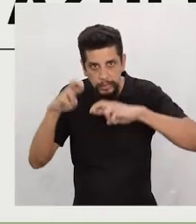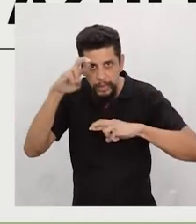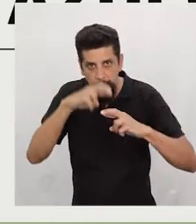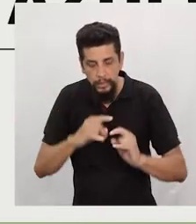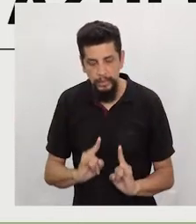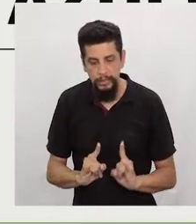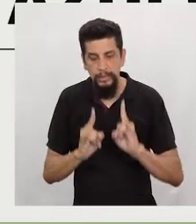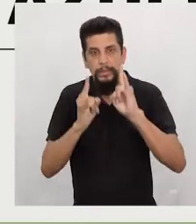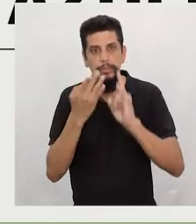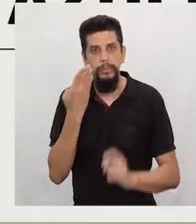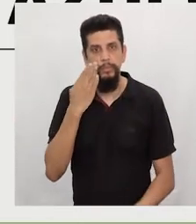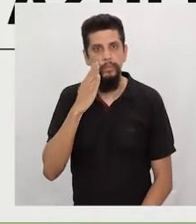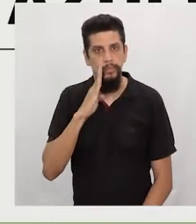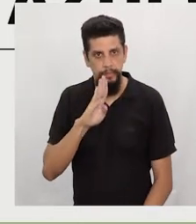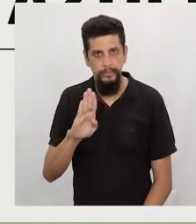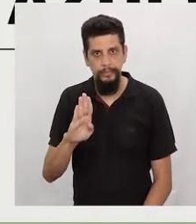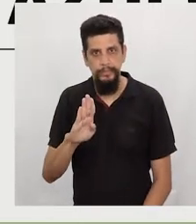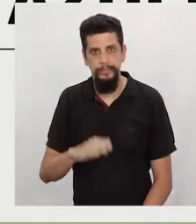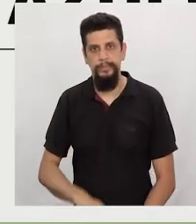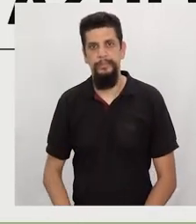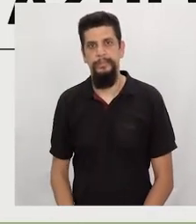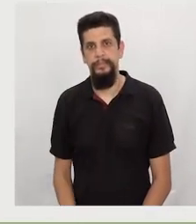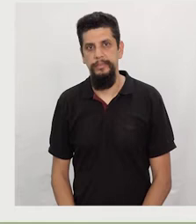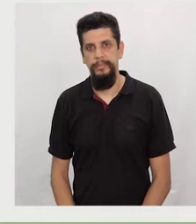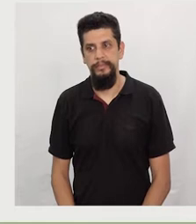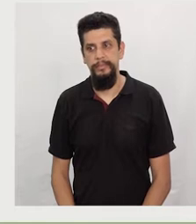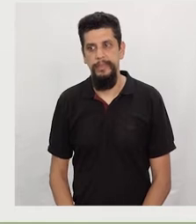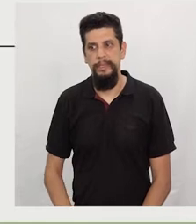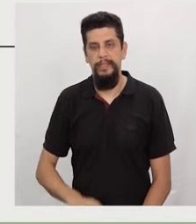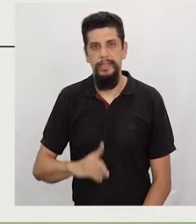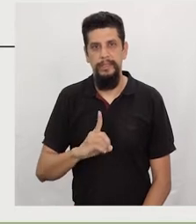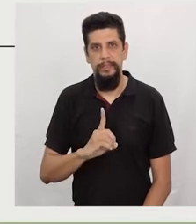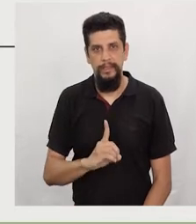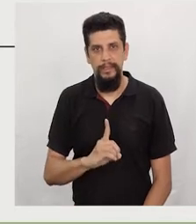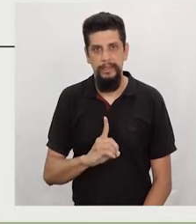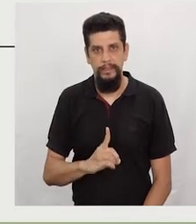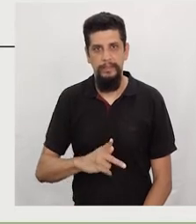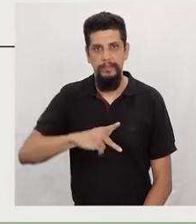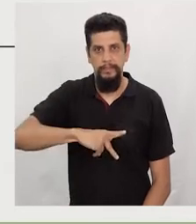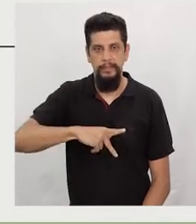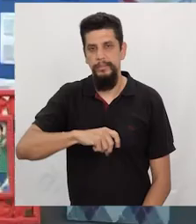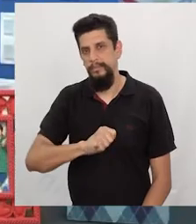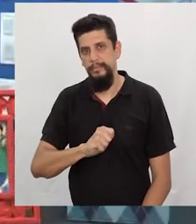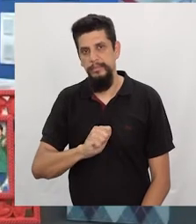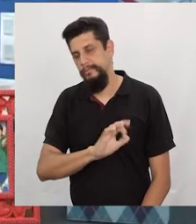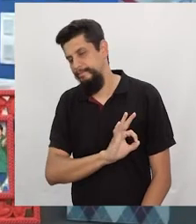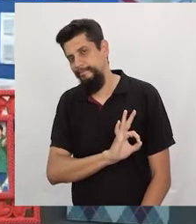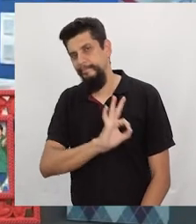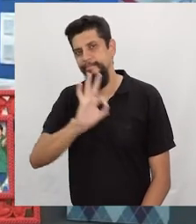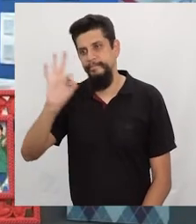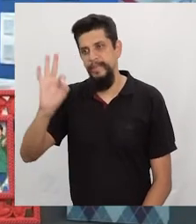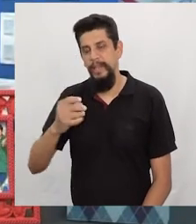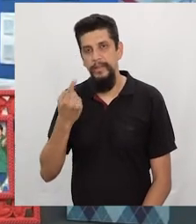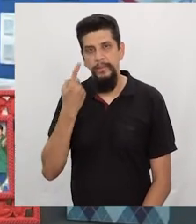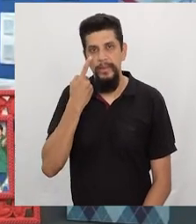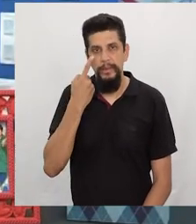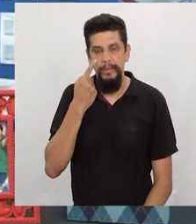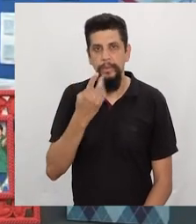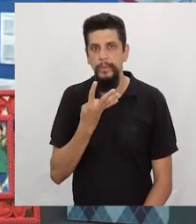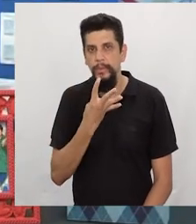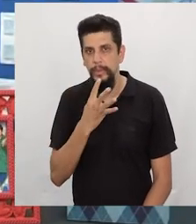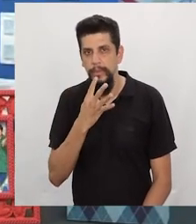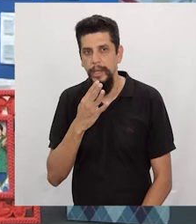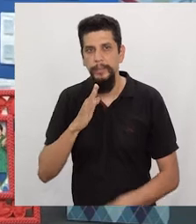detetives do Prédio Azul. DPA! Muito bem! Vamos então conhecer